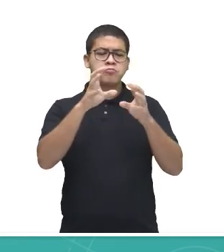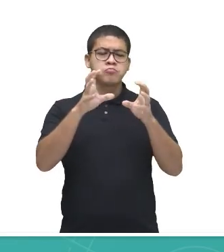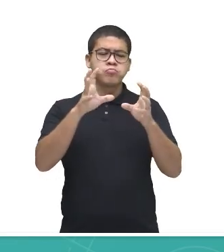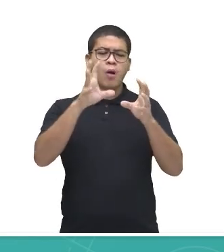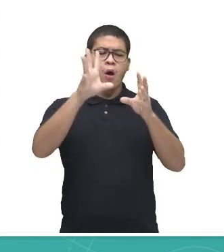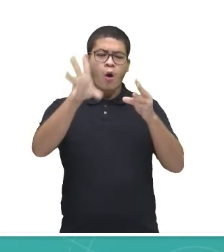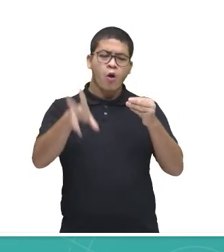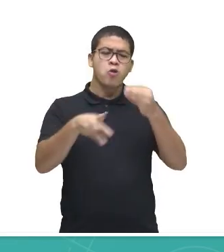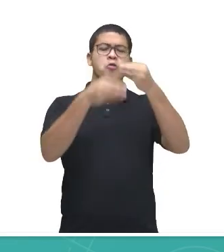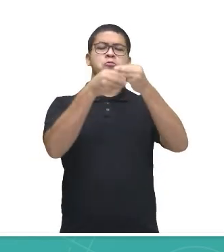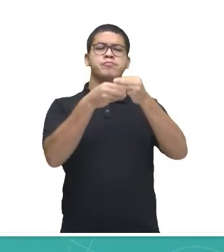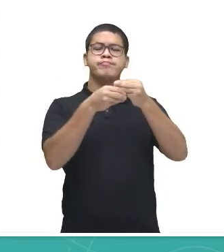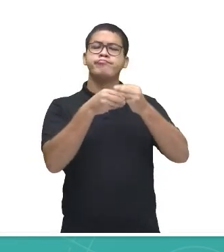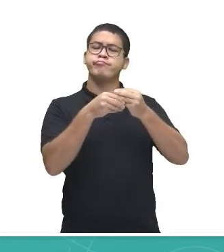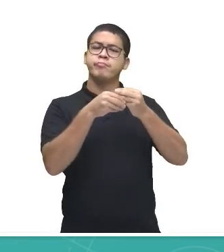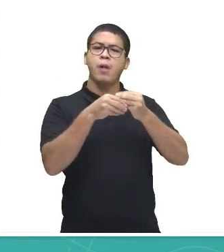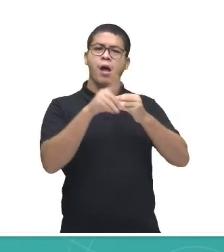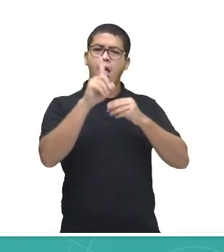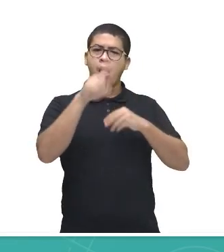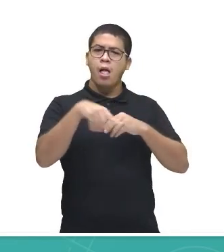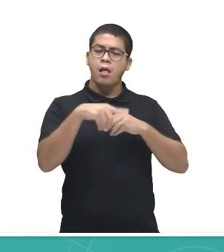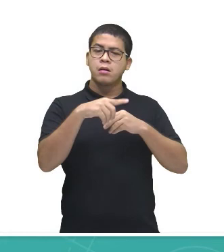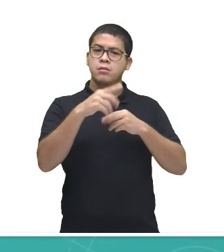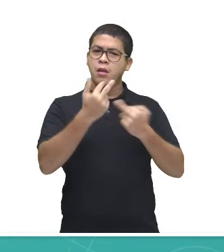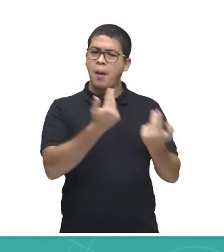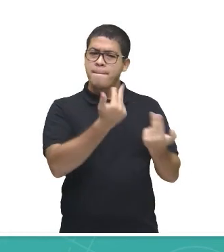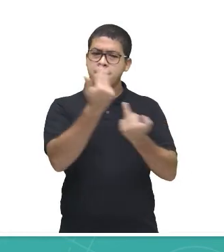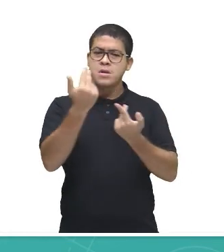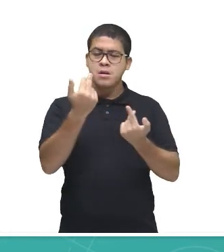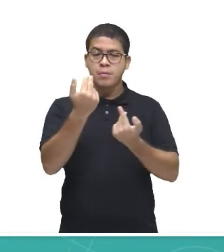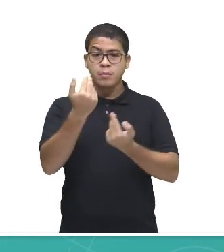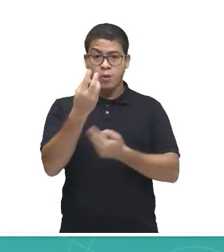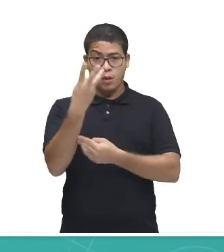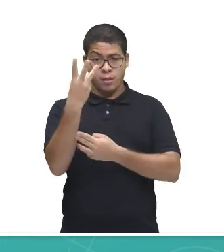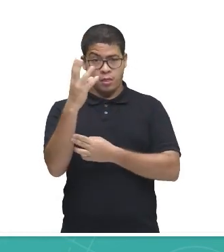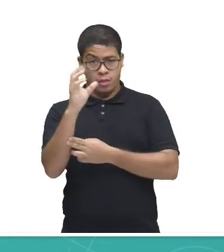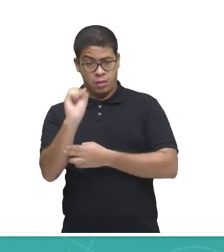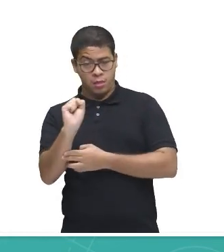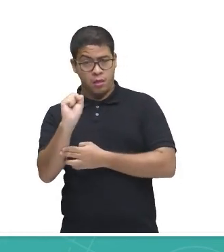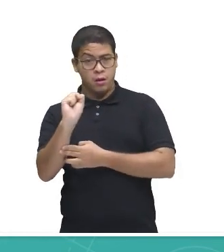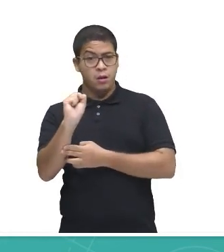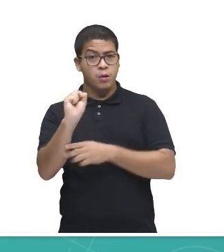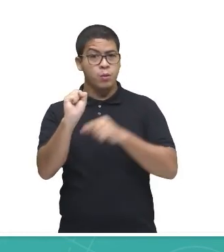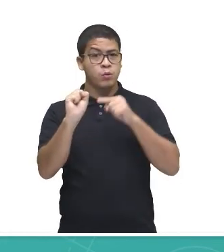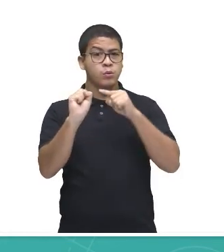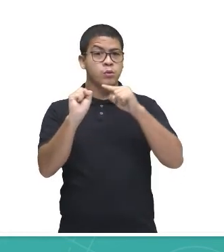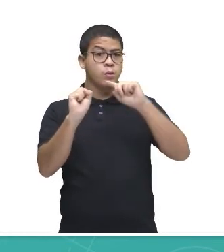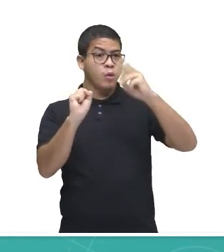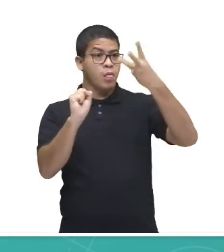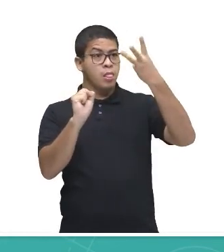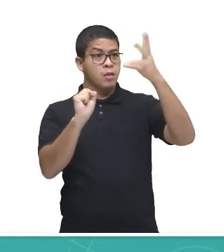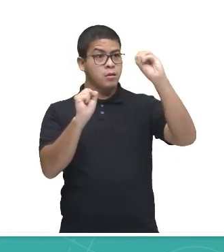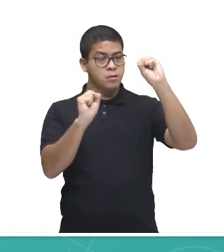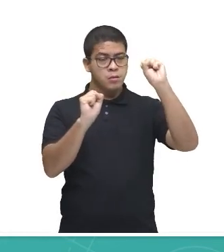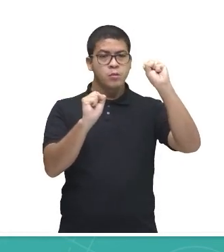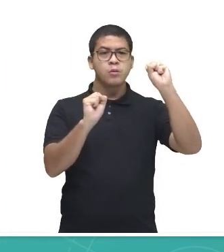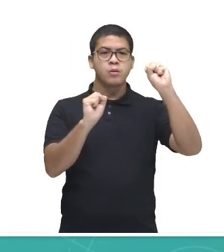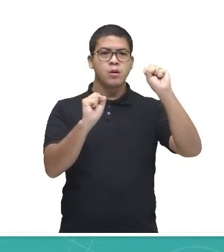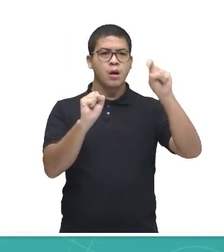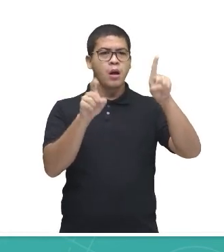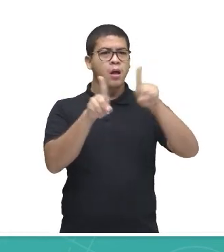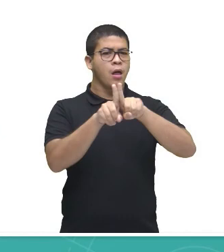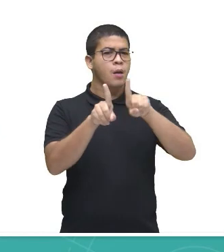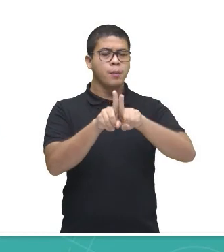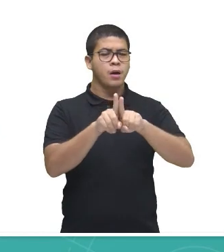o ângulo que está na mesma posição. E escrevendo esse ângulo de 38 graus aqui